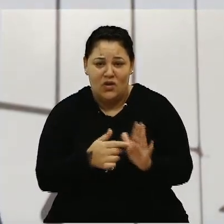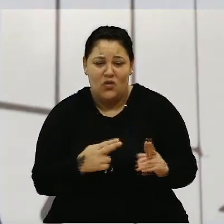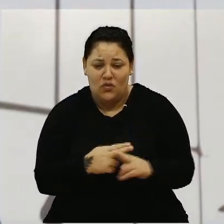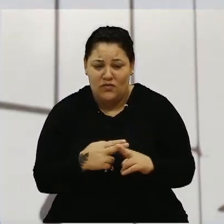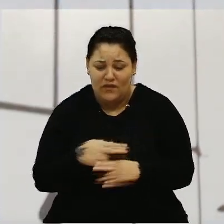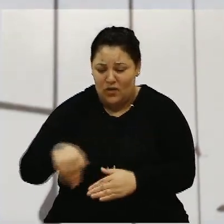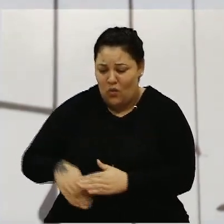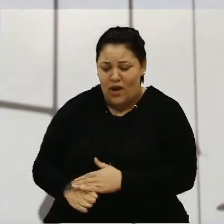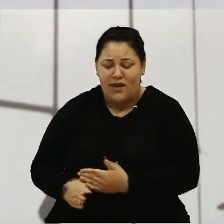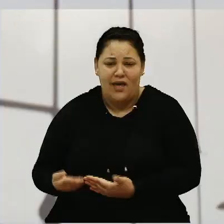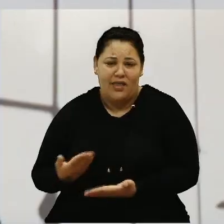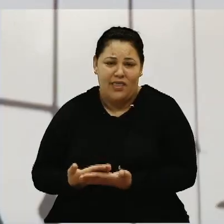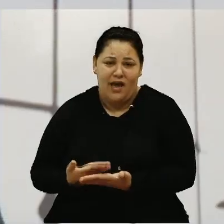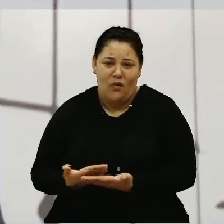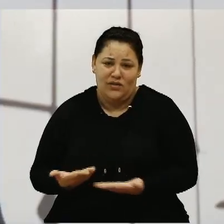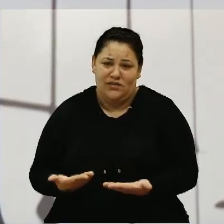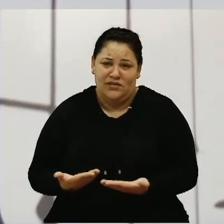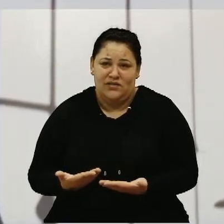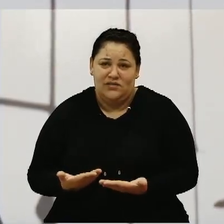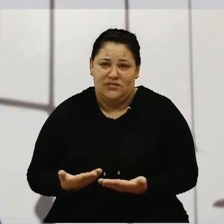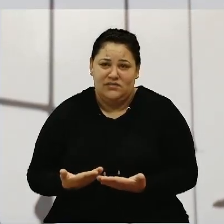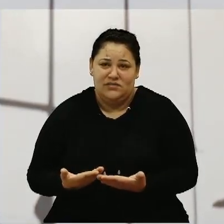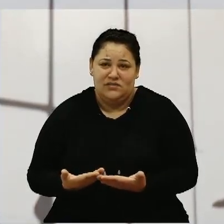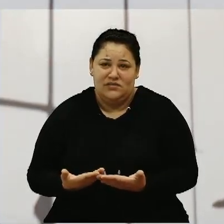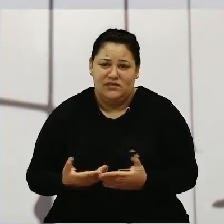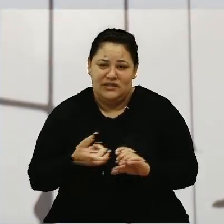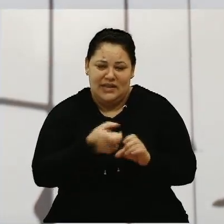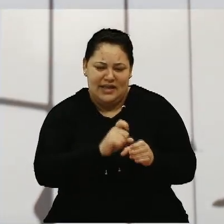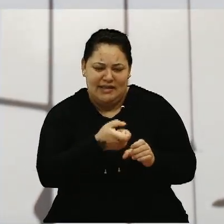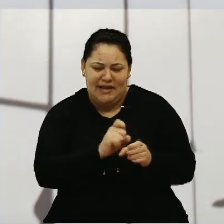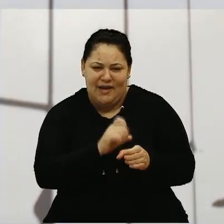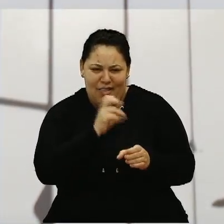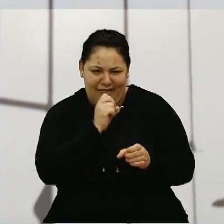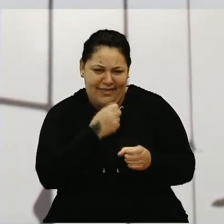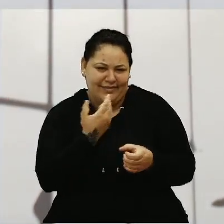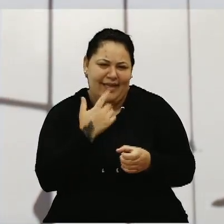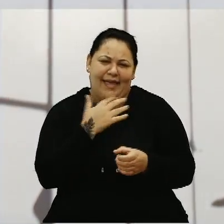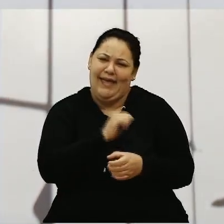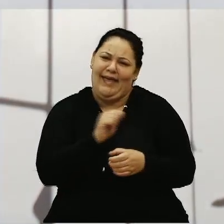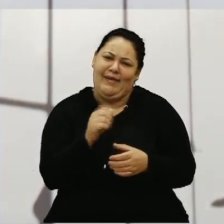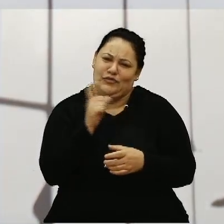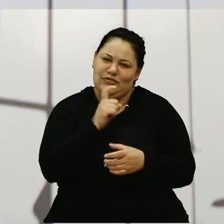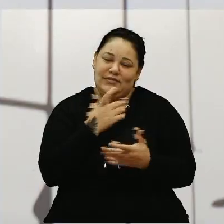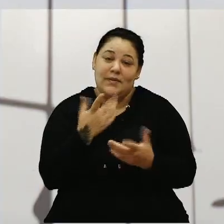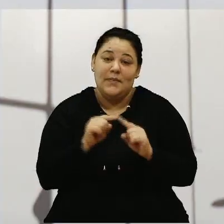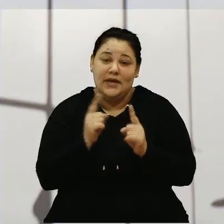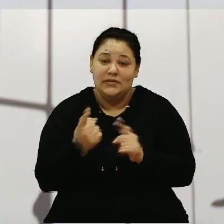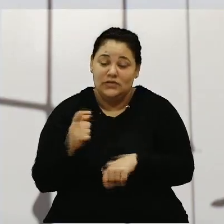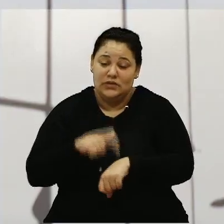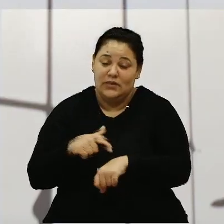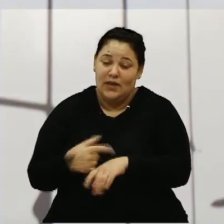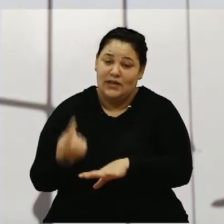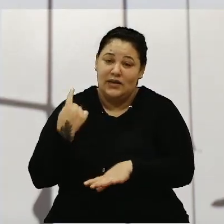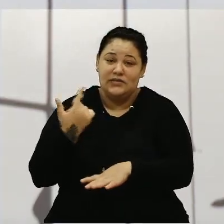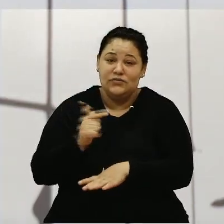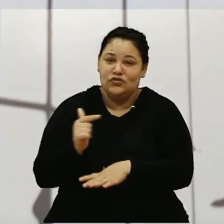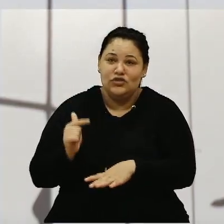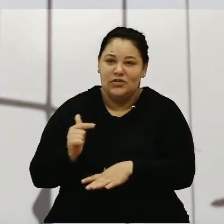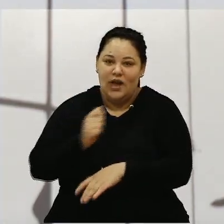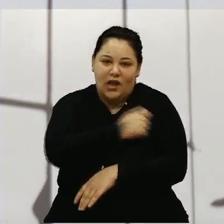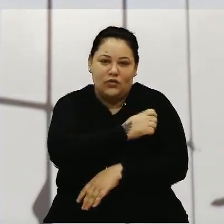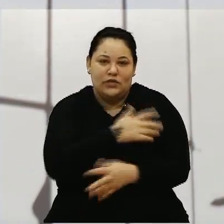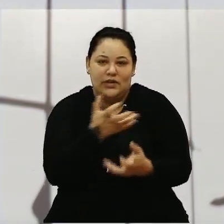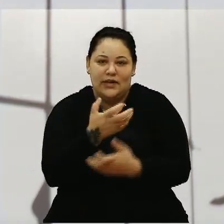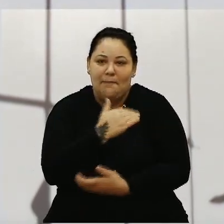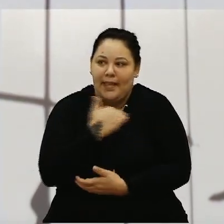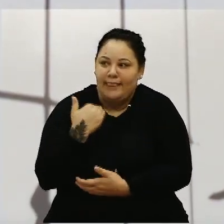bolso, era para descascar uma laranja, sabe como é que é, né? Mas naquele tempo nós não tínhamos alunos que queriam